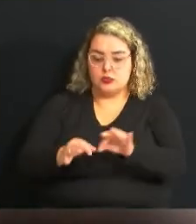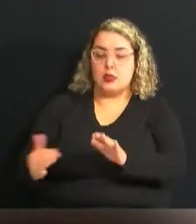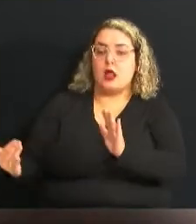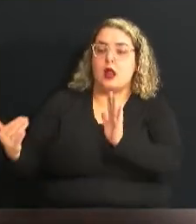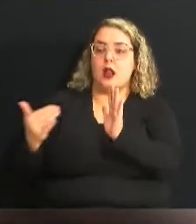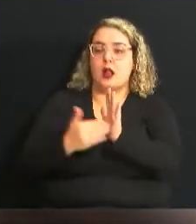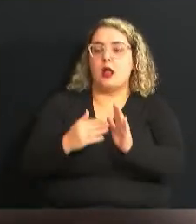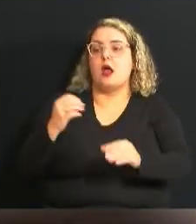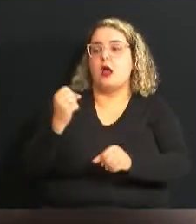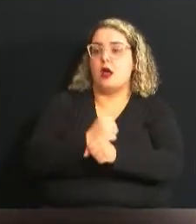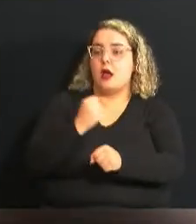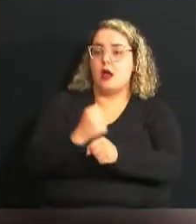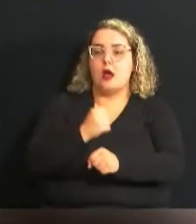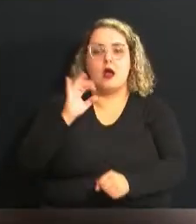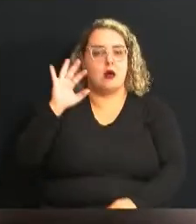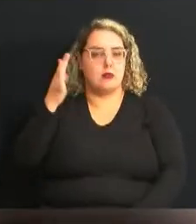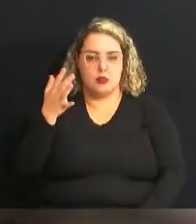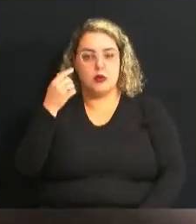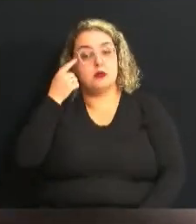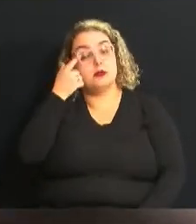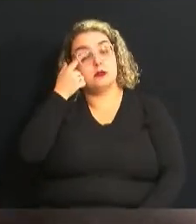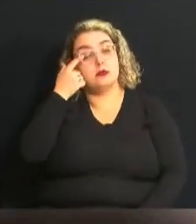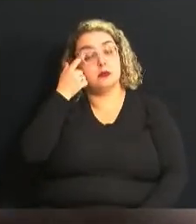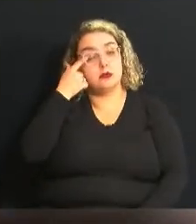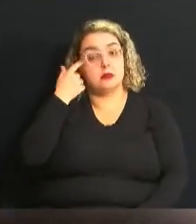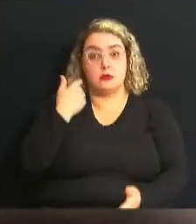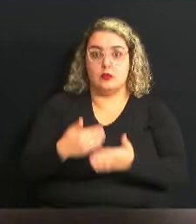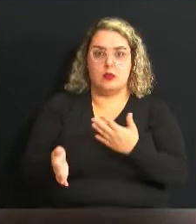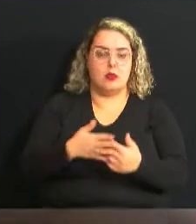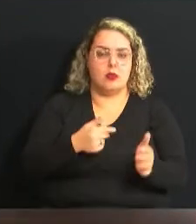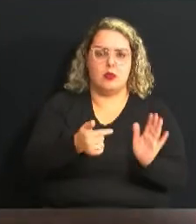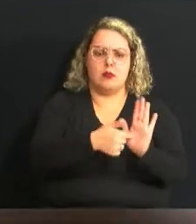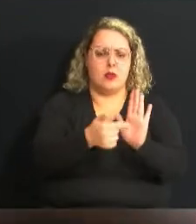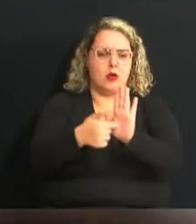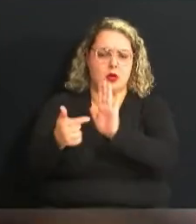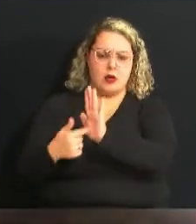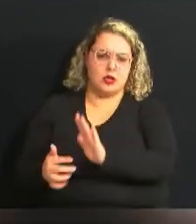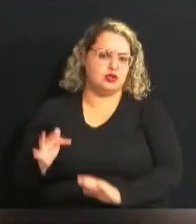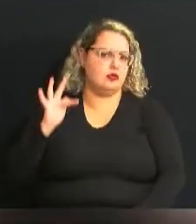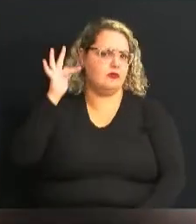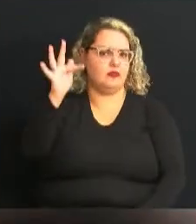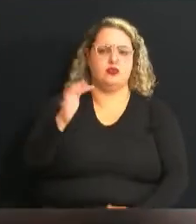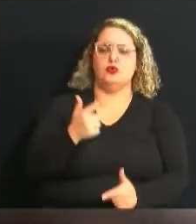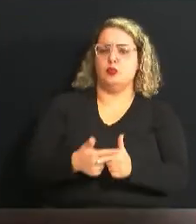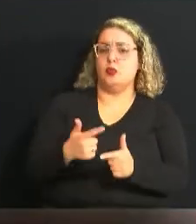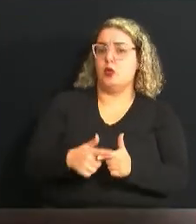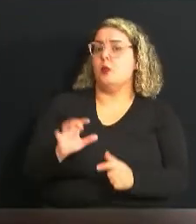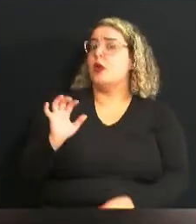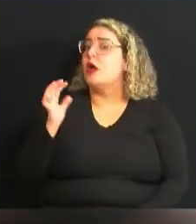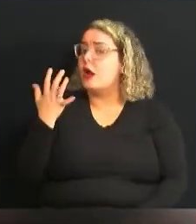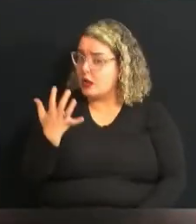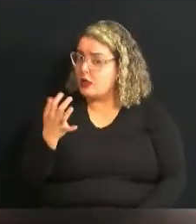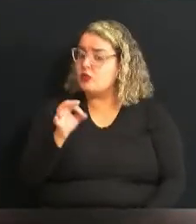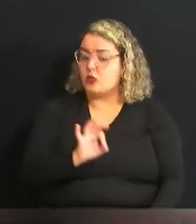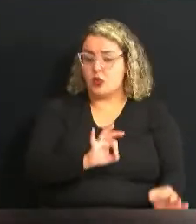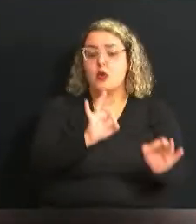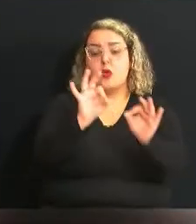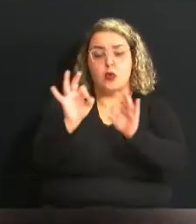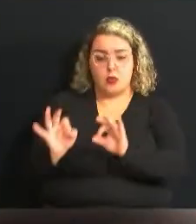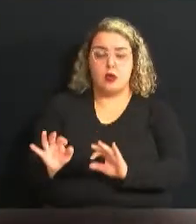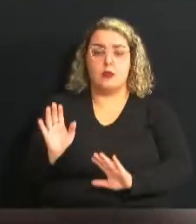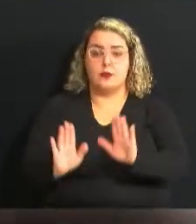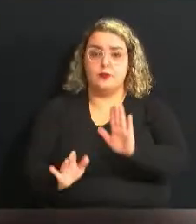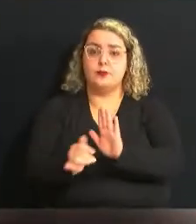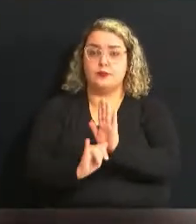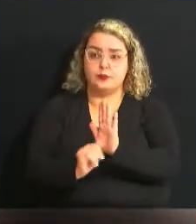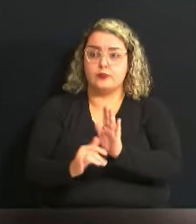obra acontecendo. Qualquer indício de eventual futuro problema que aconteça, eles vão acompanhando a licitação, o